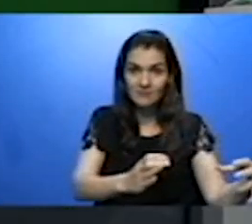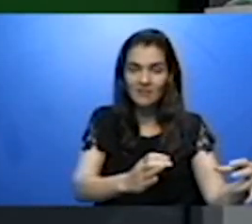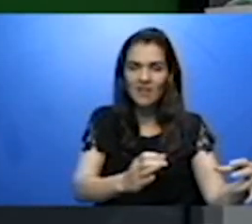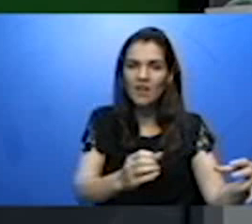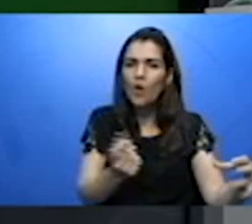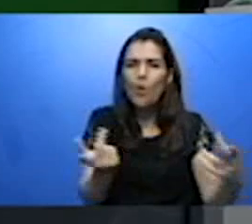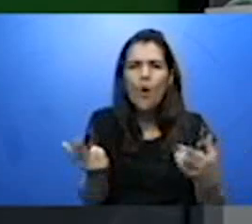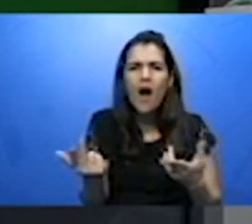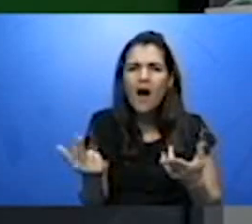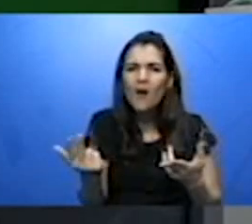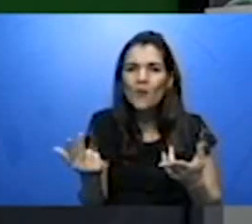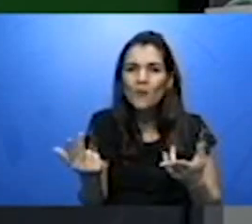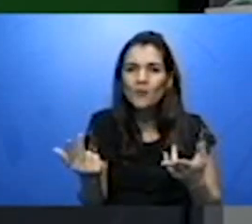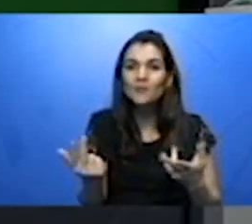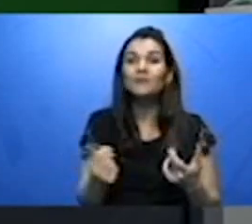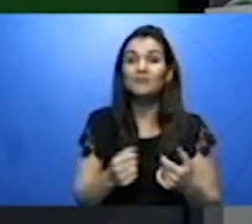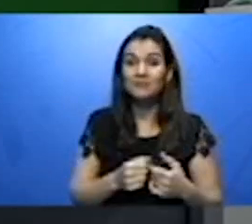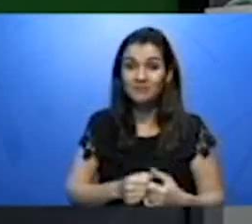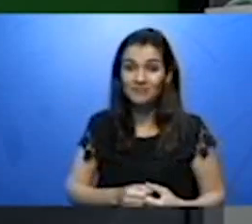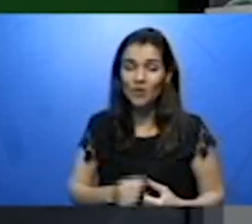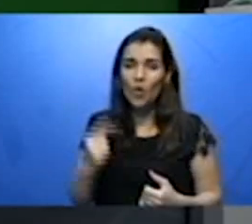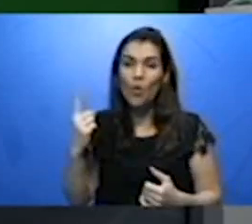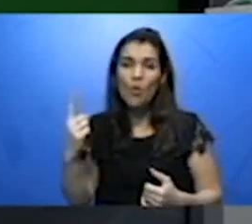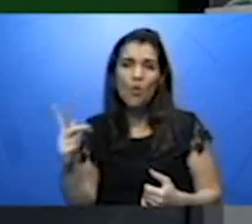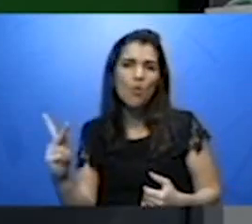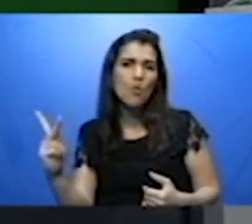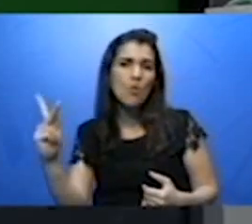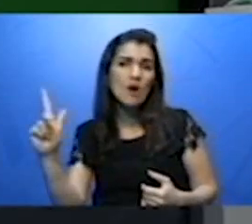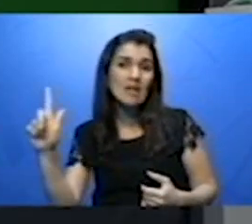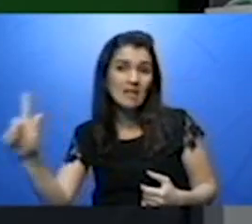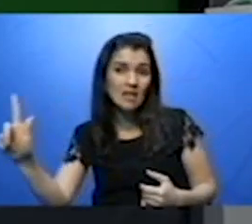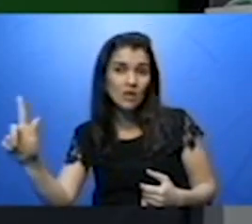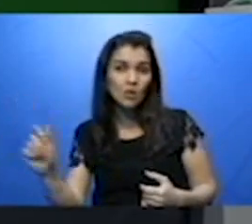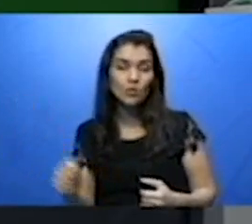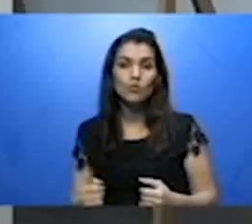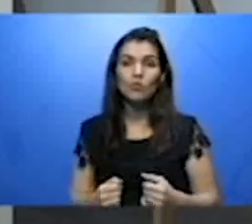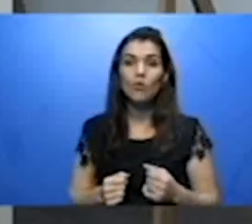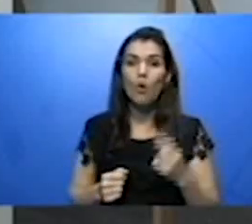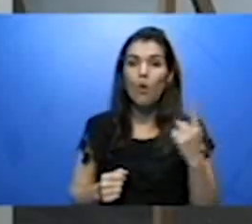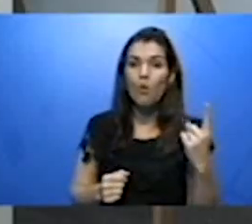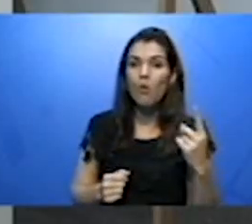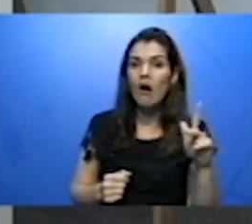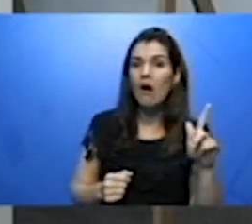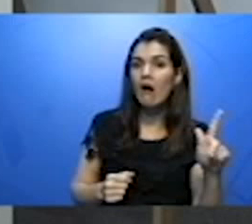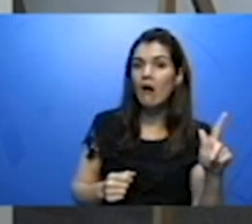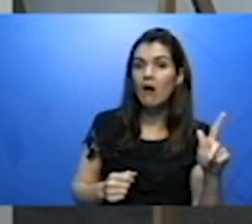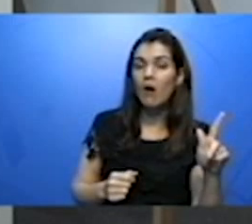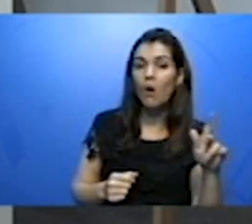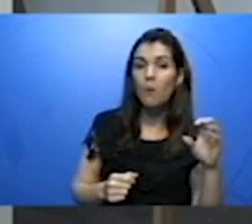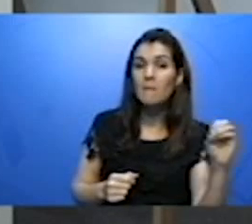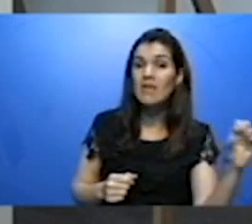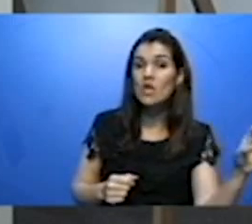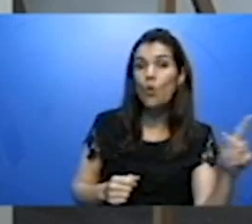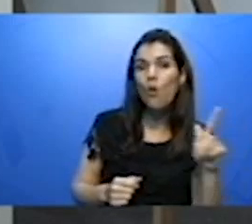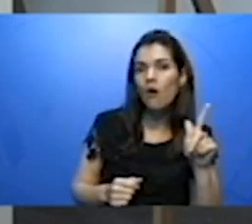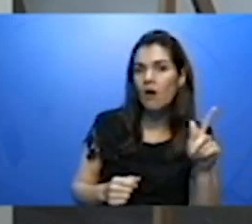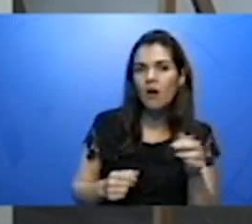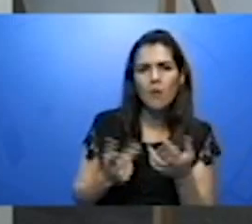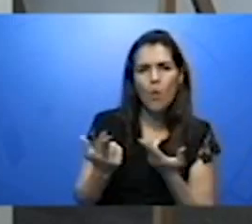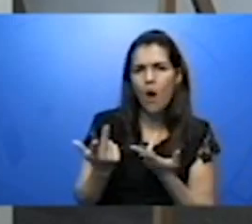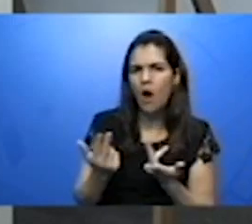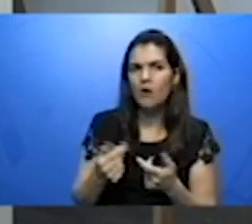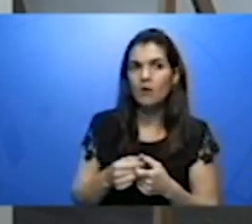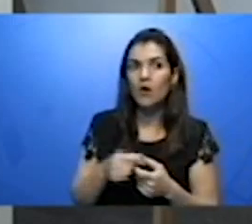despejando a mesma quantidade Então olha aqui ó eu tenho aqui um kg de feijão